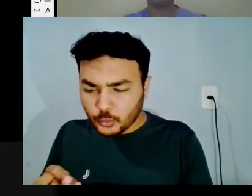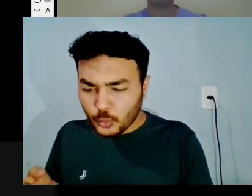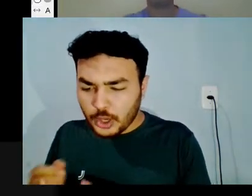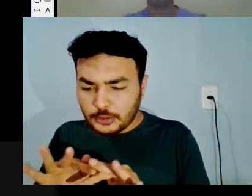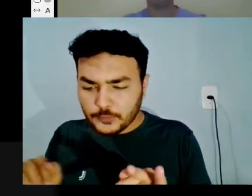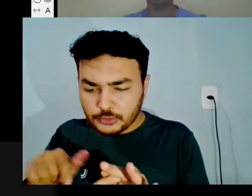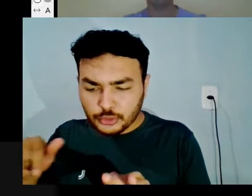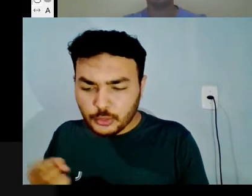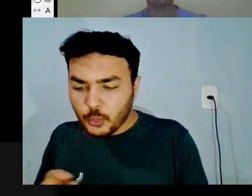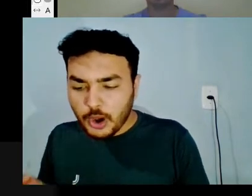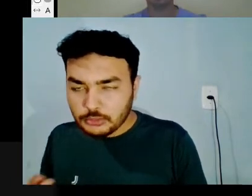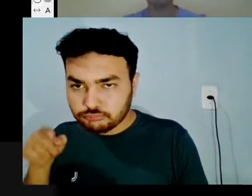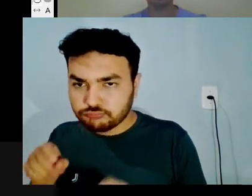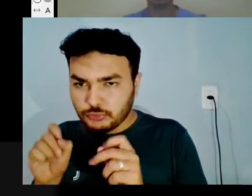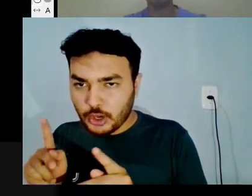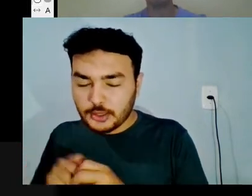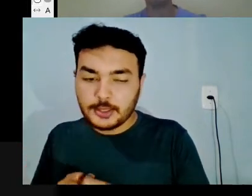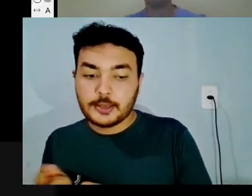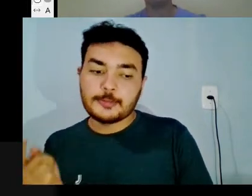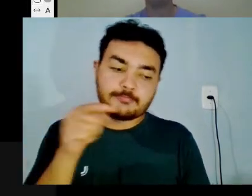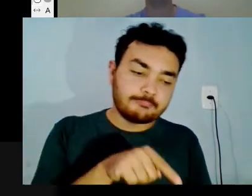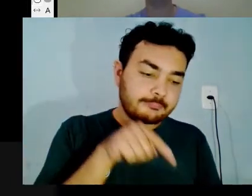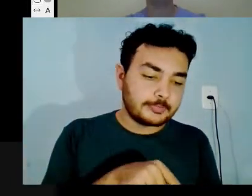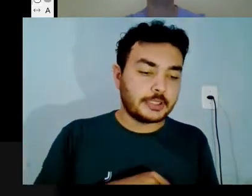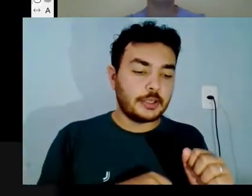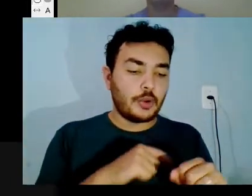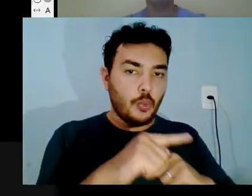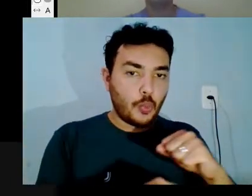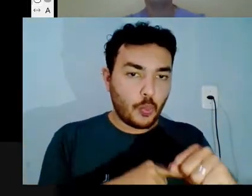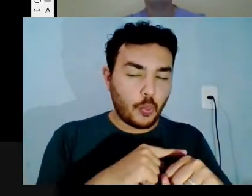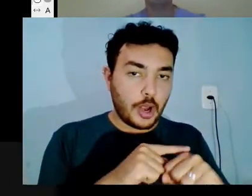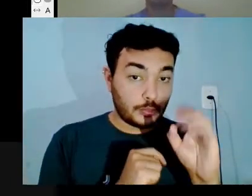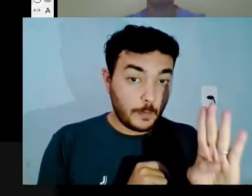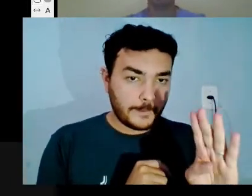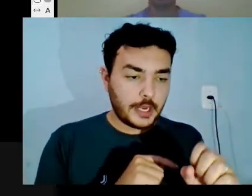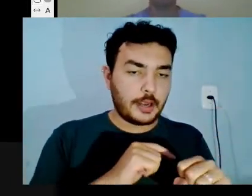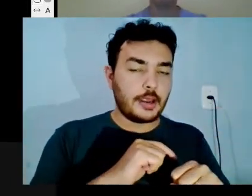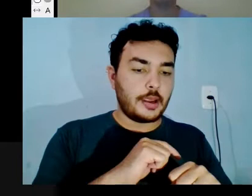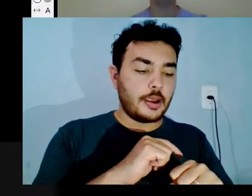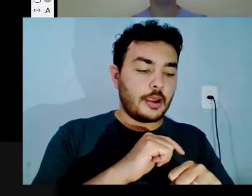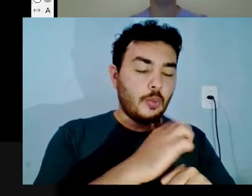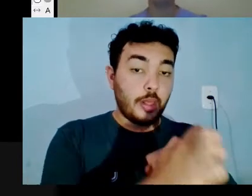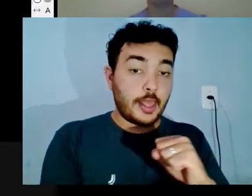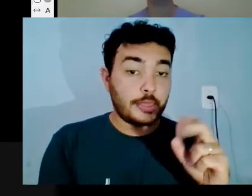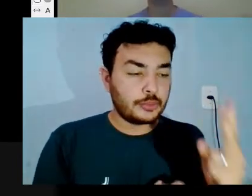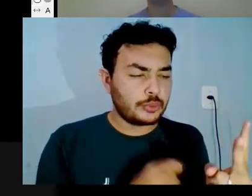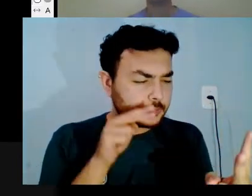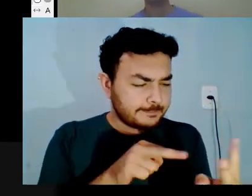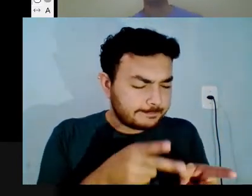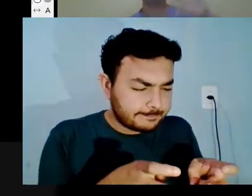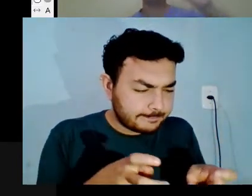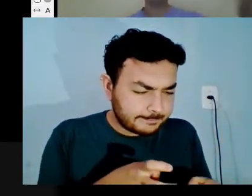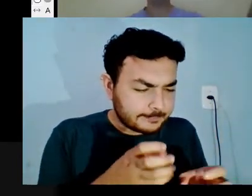à função de onda do elétron 2 do átomo de hidrogênio B do átomo isolado. Ou